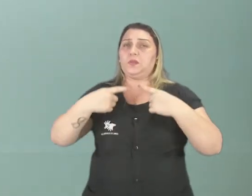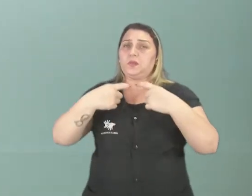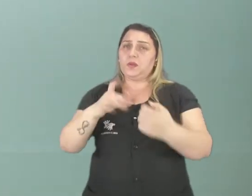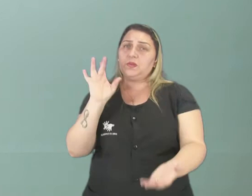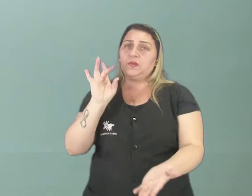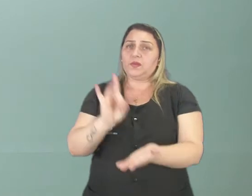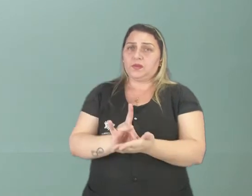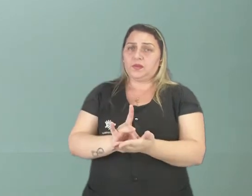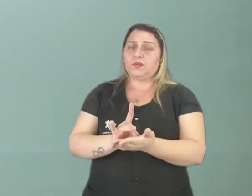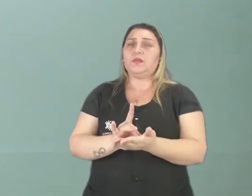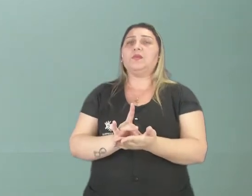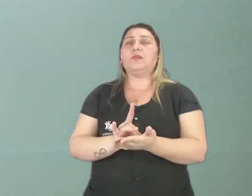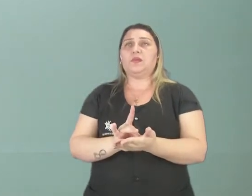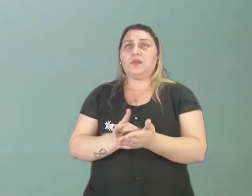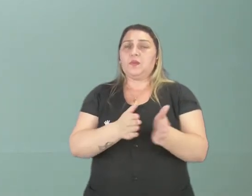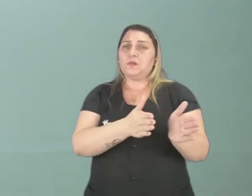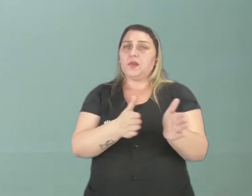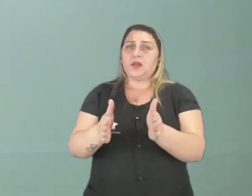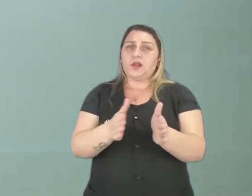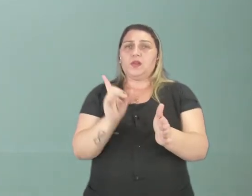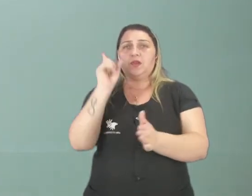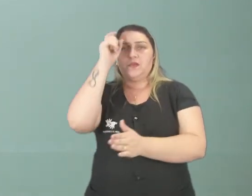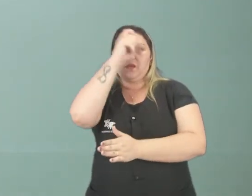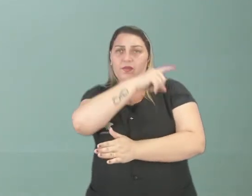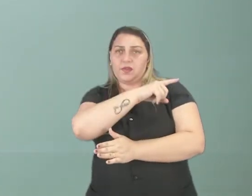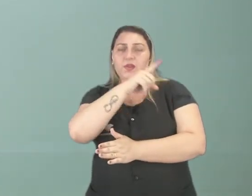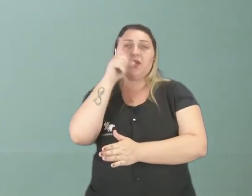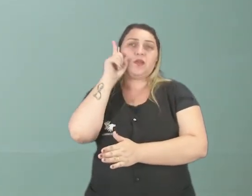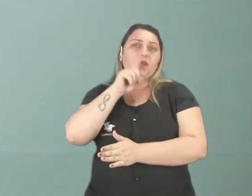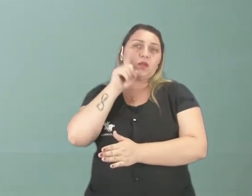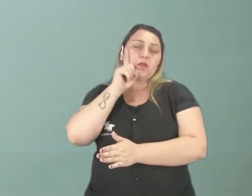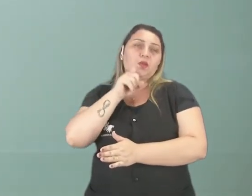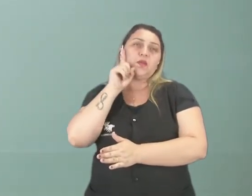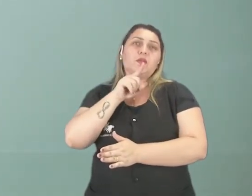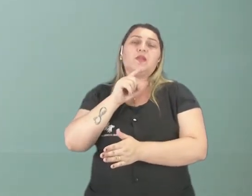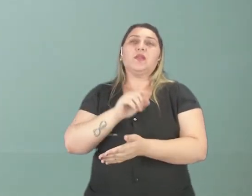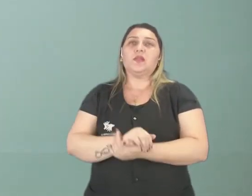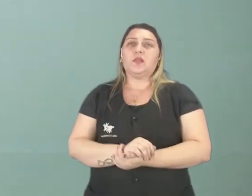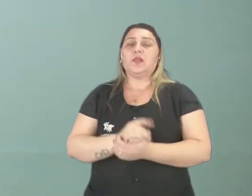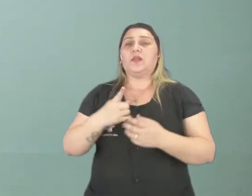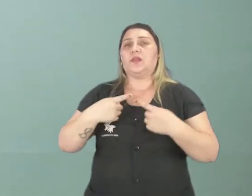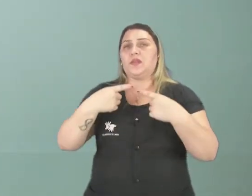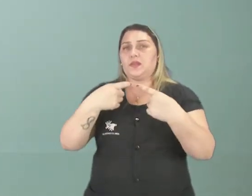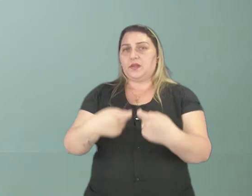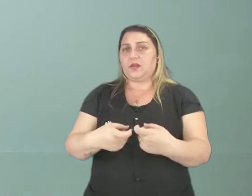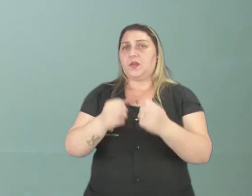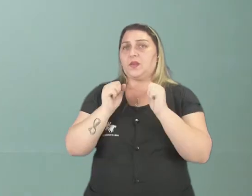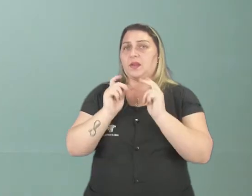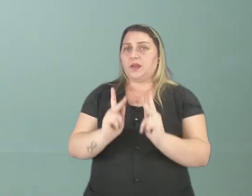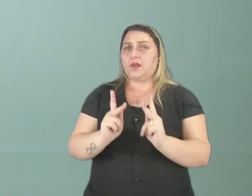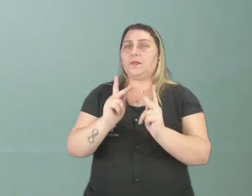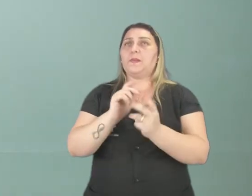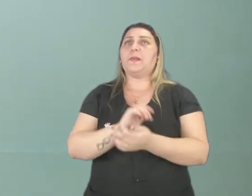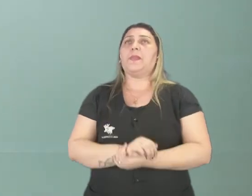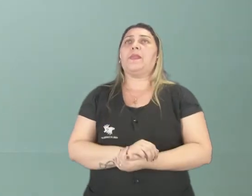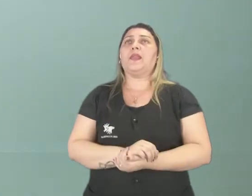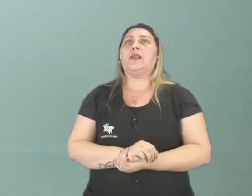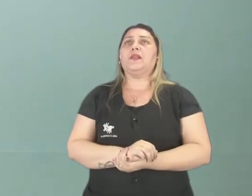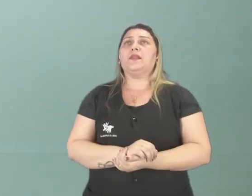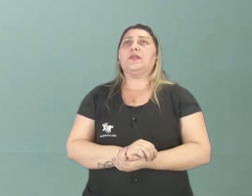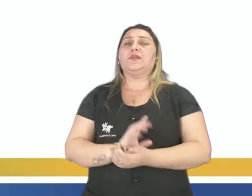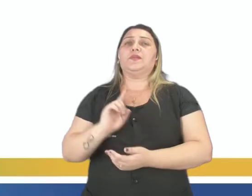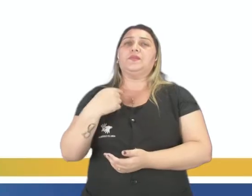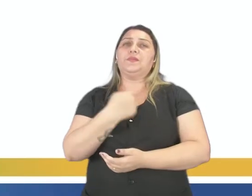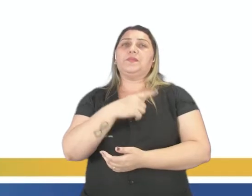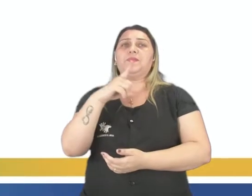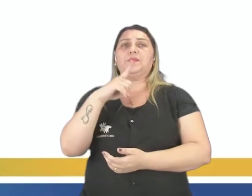mais bélica, né? Um período muito, muito complicado, os Estados Unidos teve aí questões de guerra, ok, pessoal? E aí a